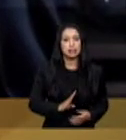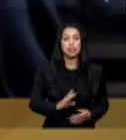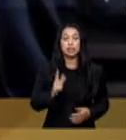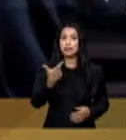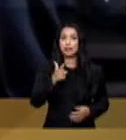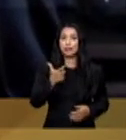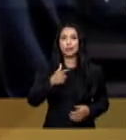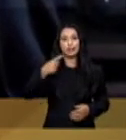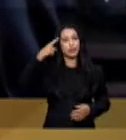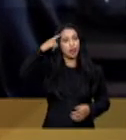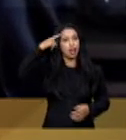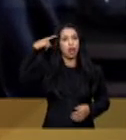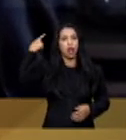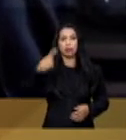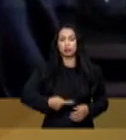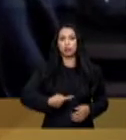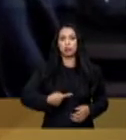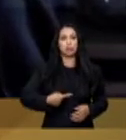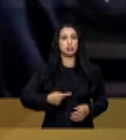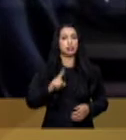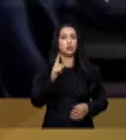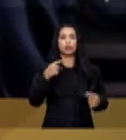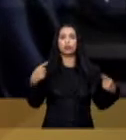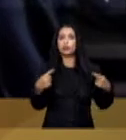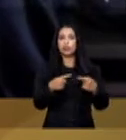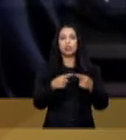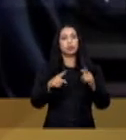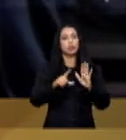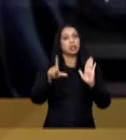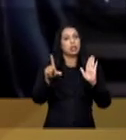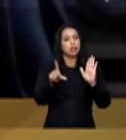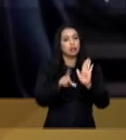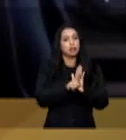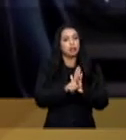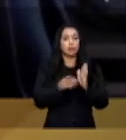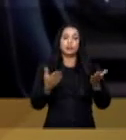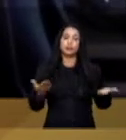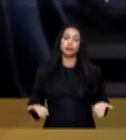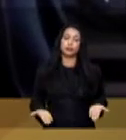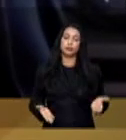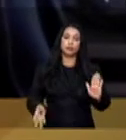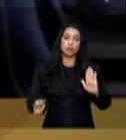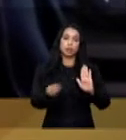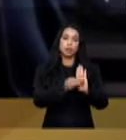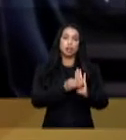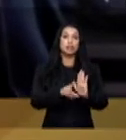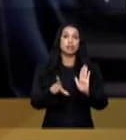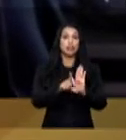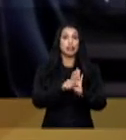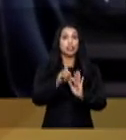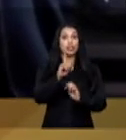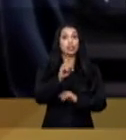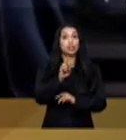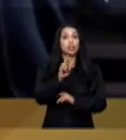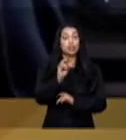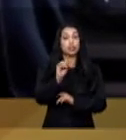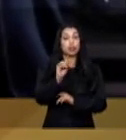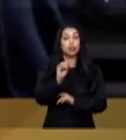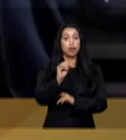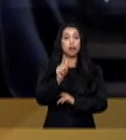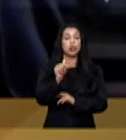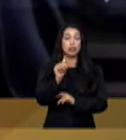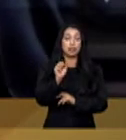em desacordo com determinação legal ou regulamentar. É o dispositivo da Lei de Drogas que tipifica o tráfico